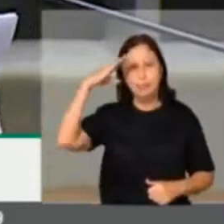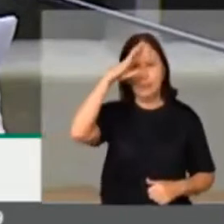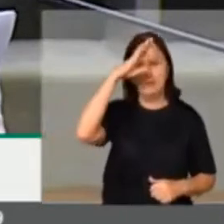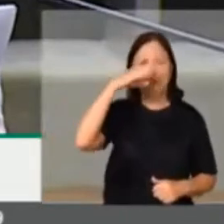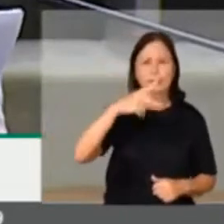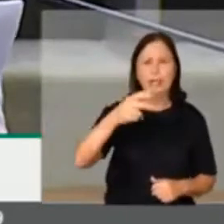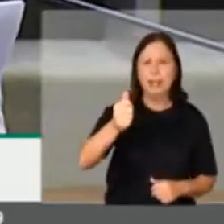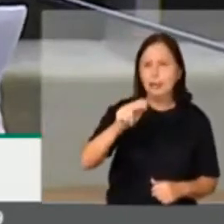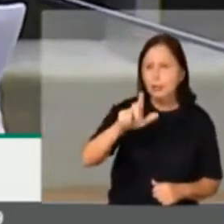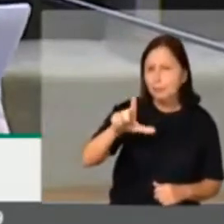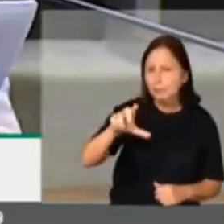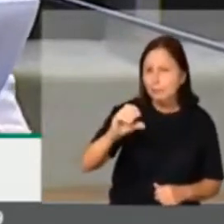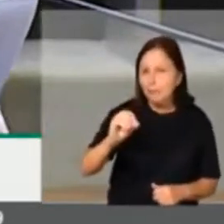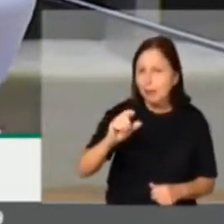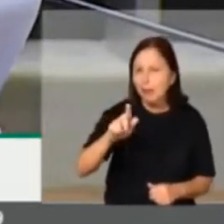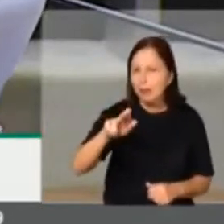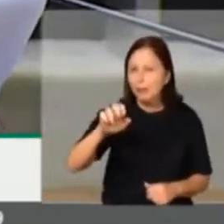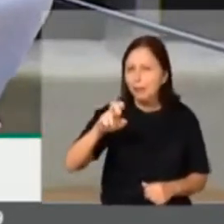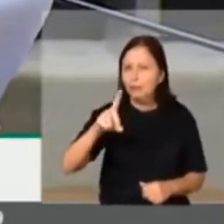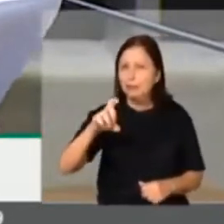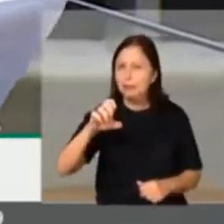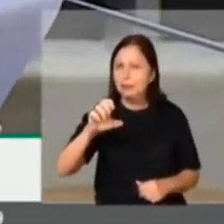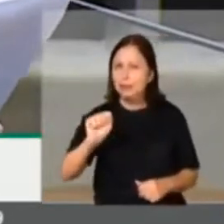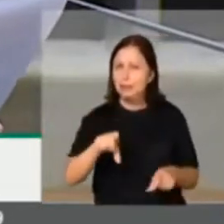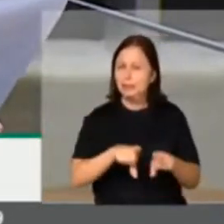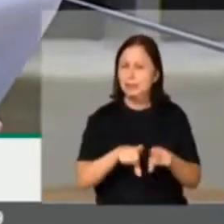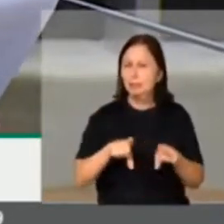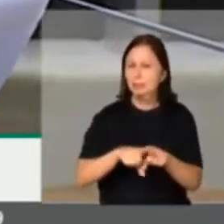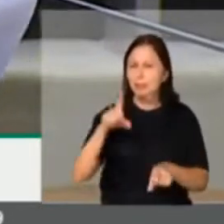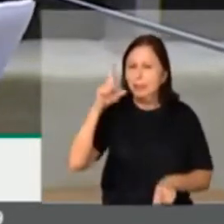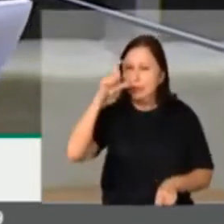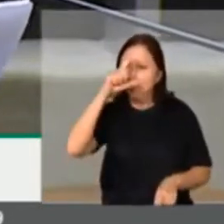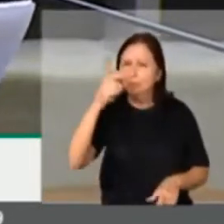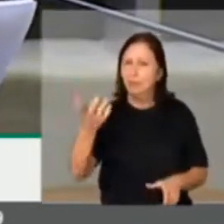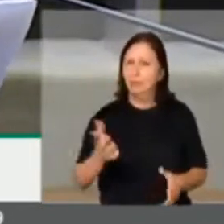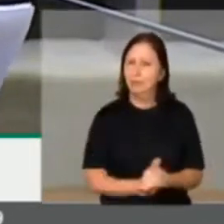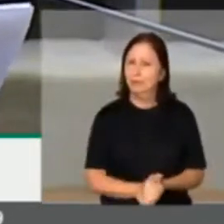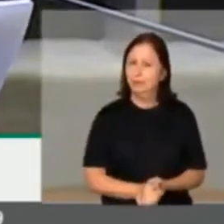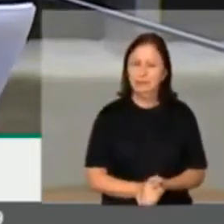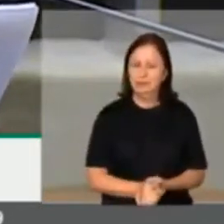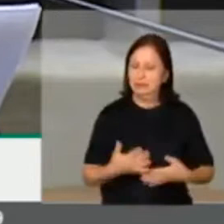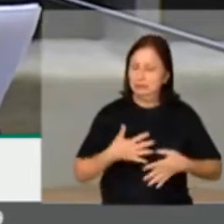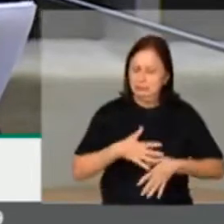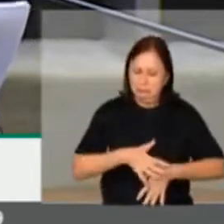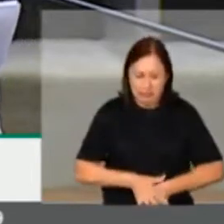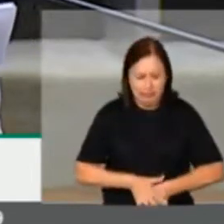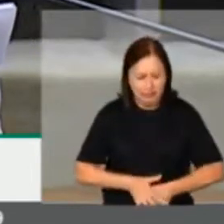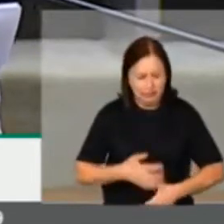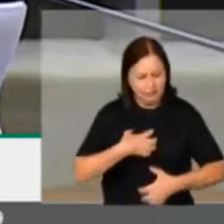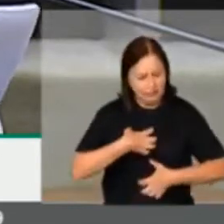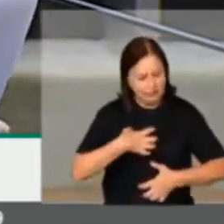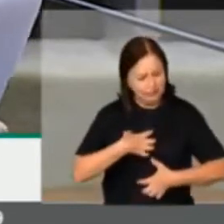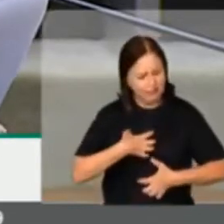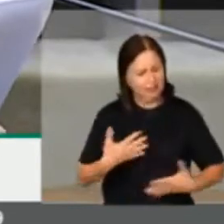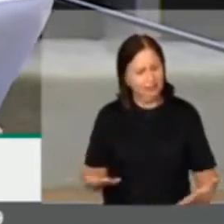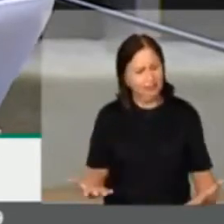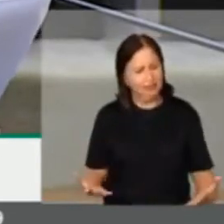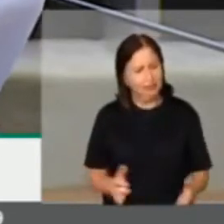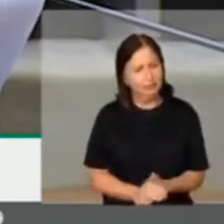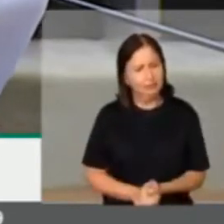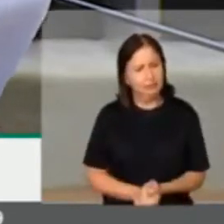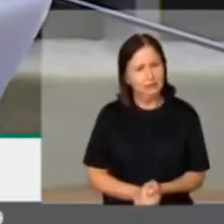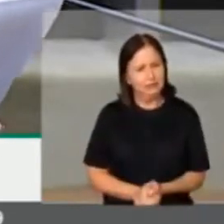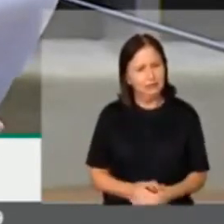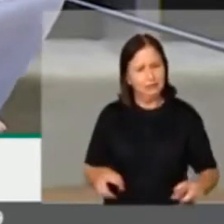Moro aos Estados Unidos. Nunca se viu uma posição tão humilhante, tão subalterna a um outro país, como estamos